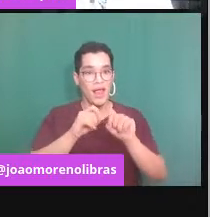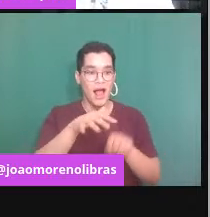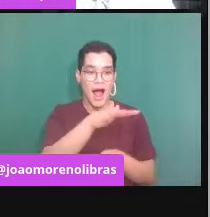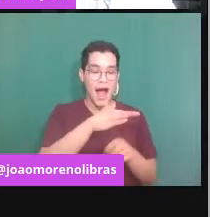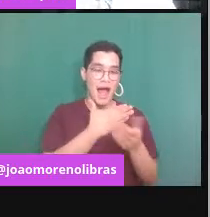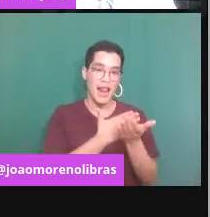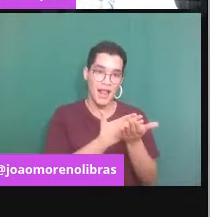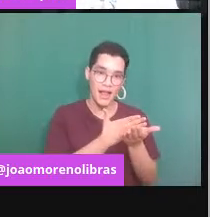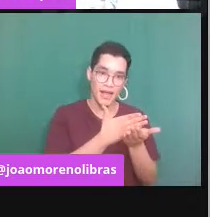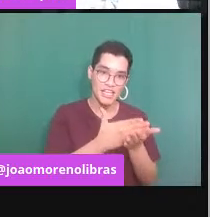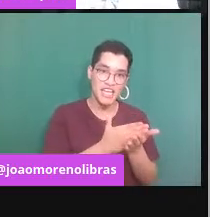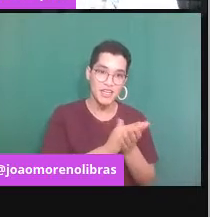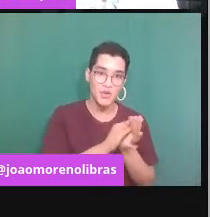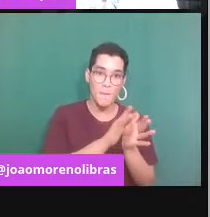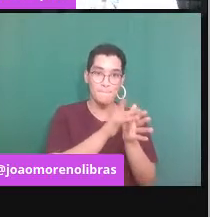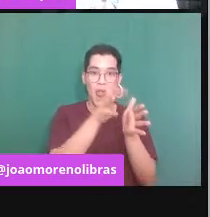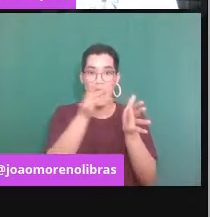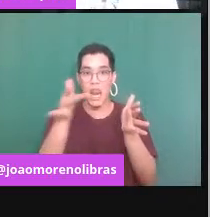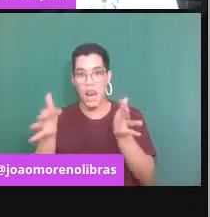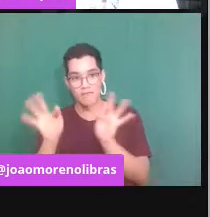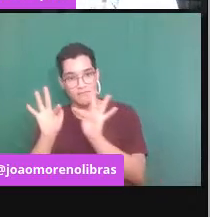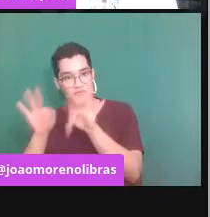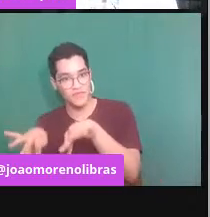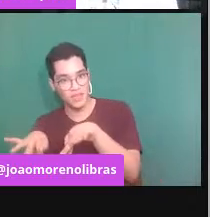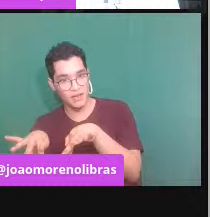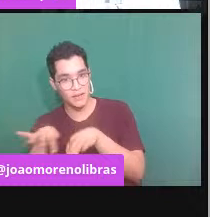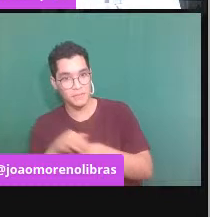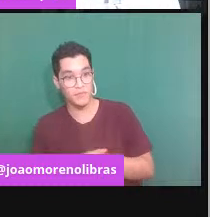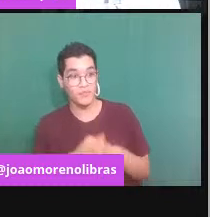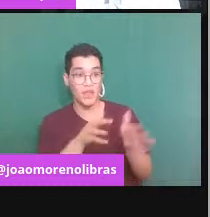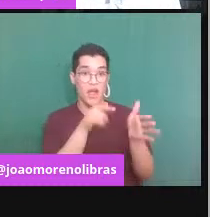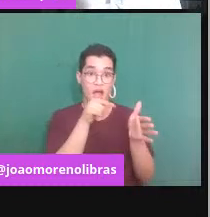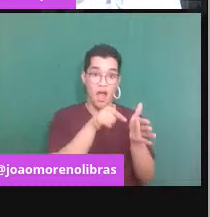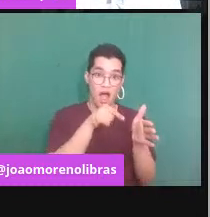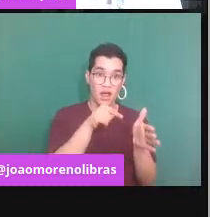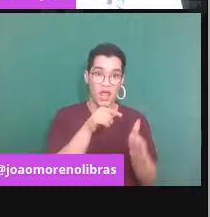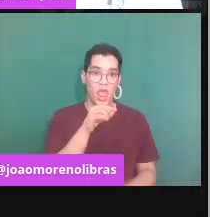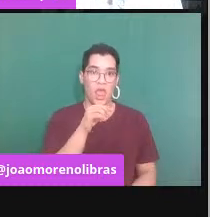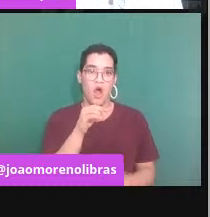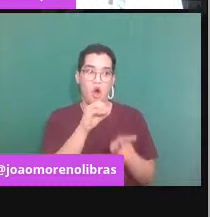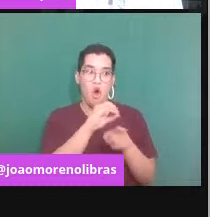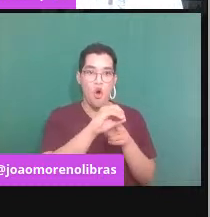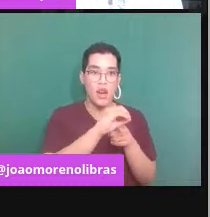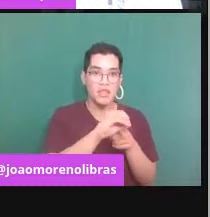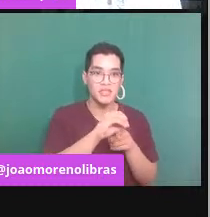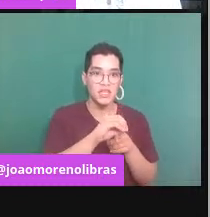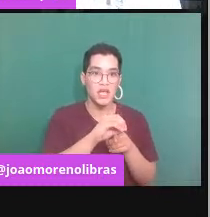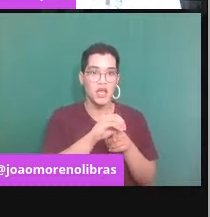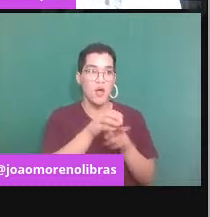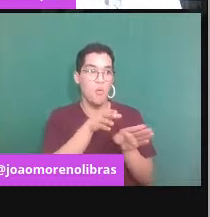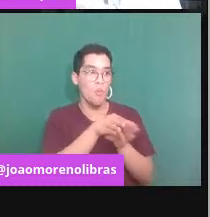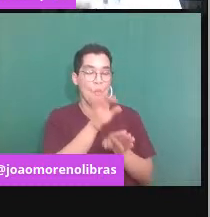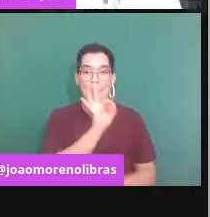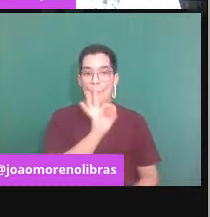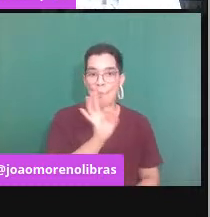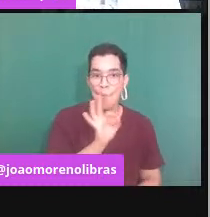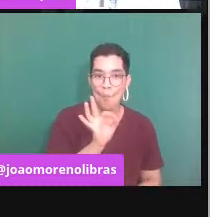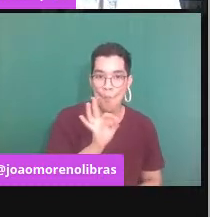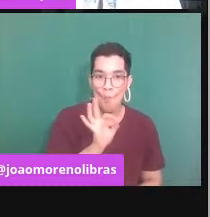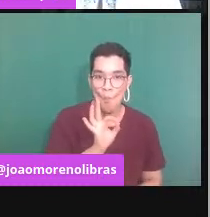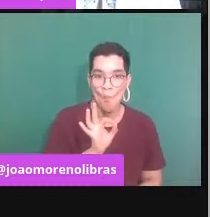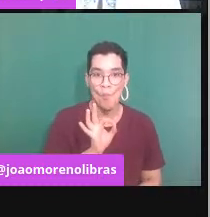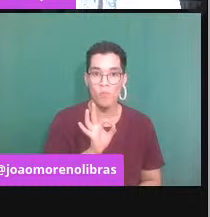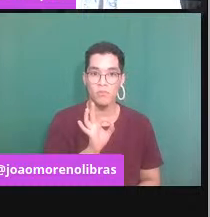final, né? Primeiro, sem orientação nenhuma, eles tinham as dificuldades todas na produção, com